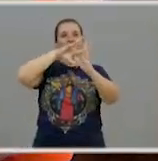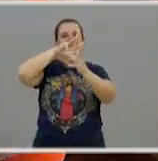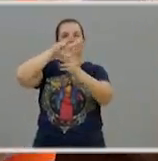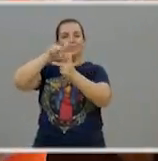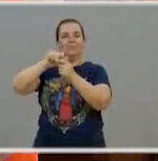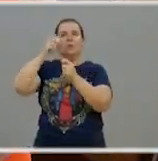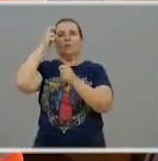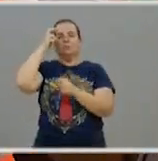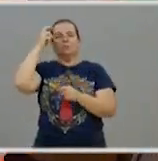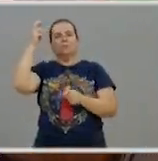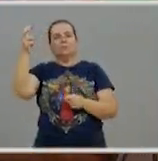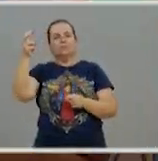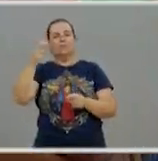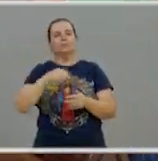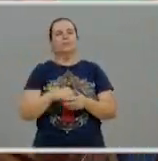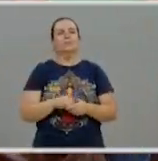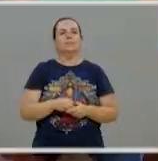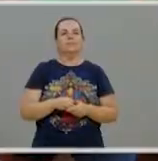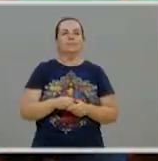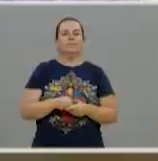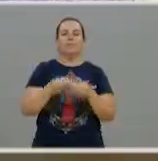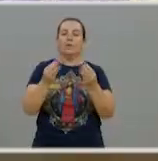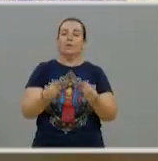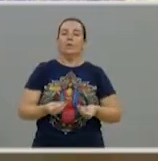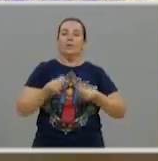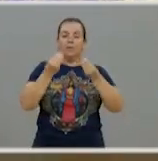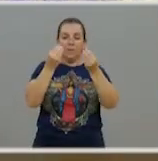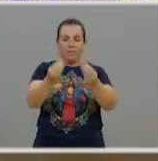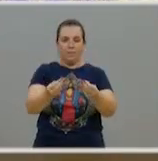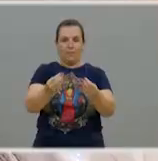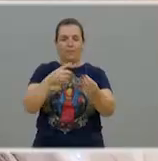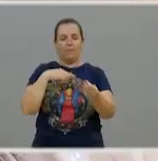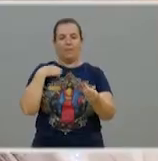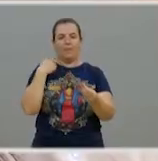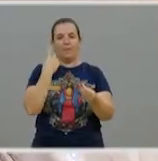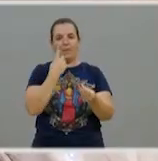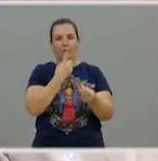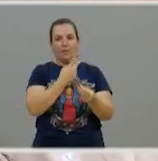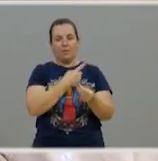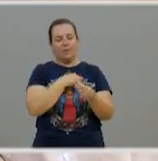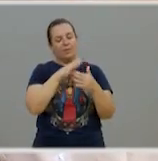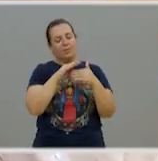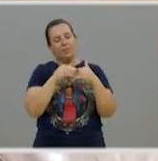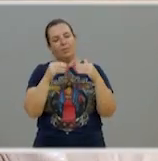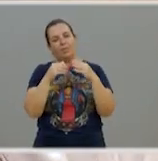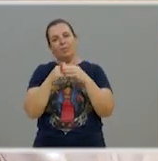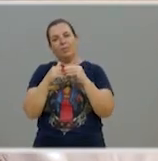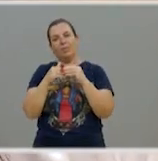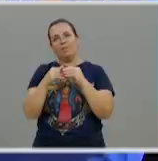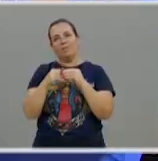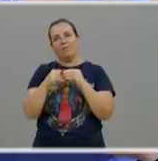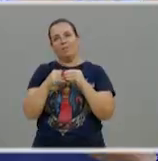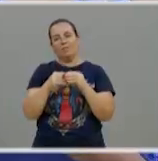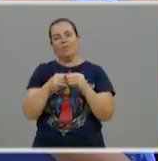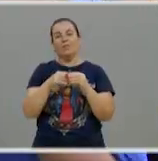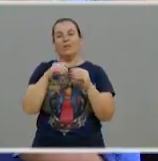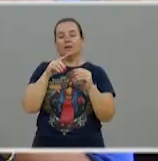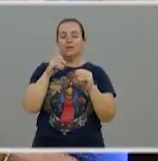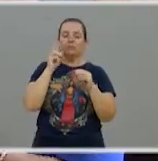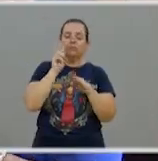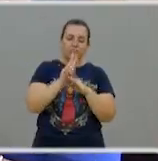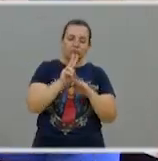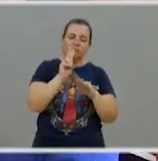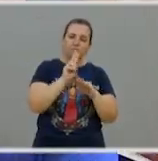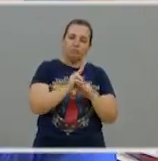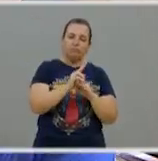com sabedoria e o entregastes em vossas frágeis mãos, para que dele